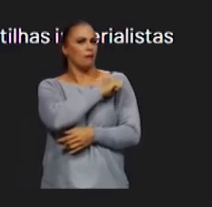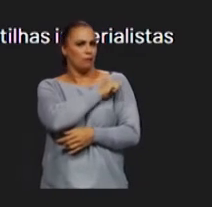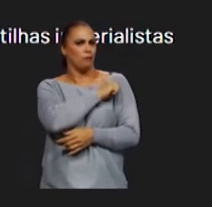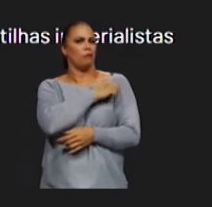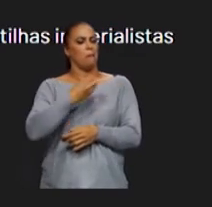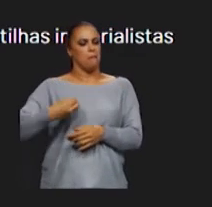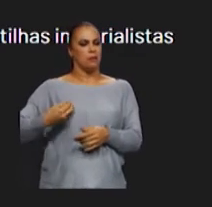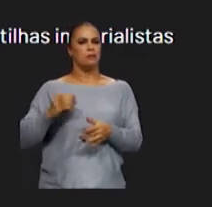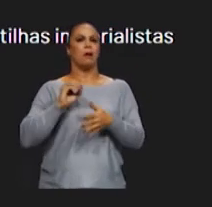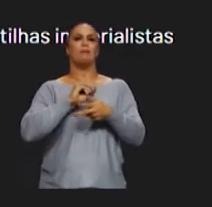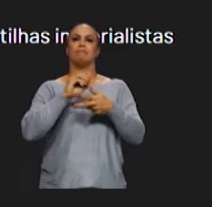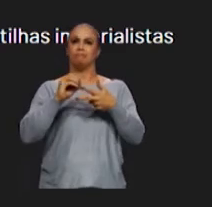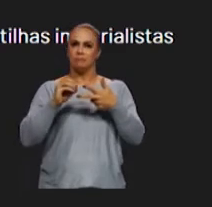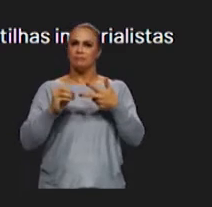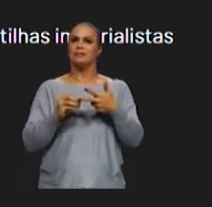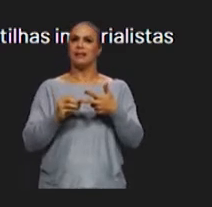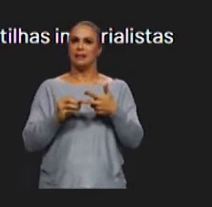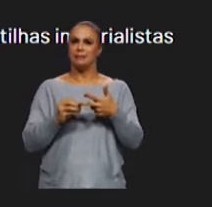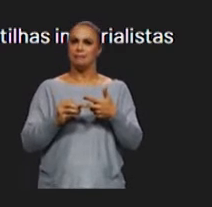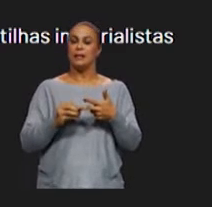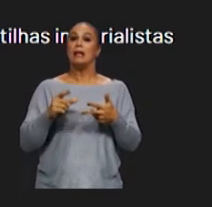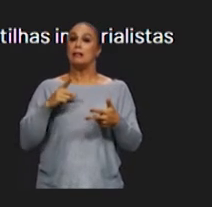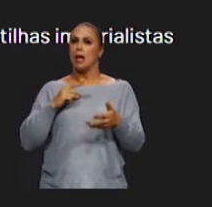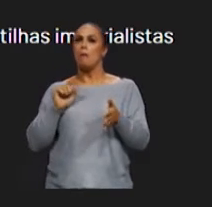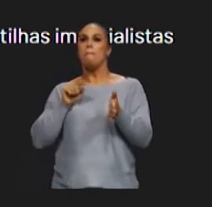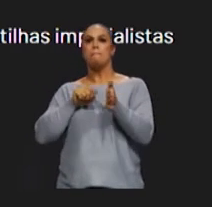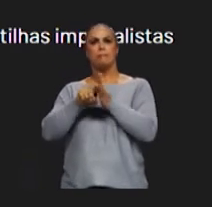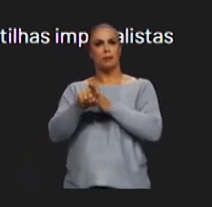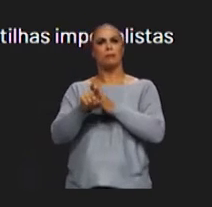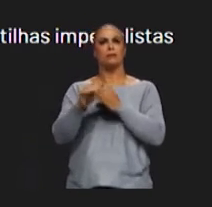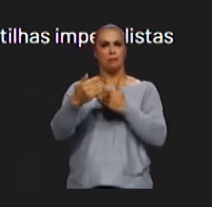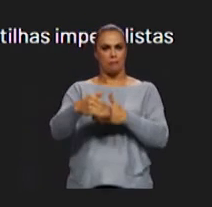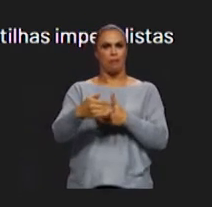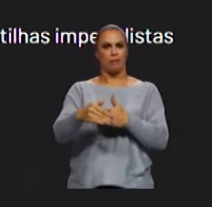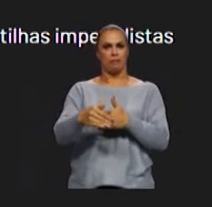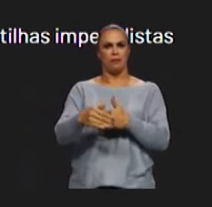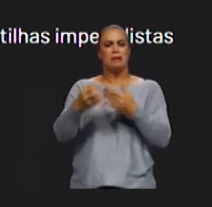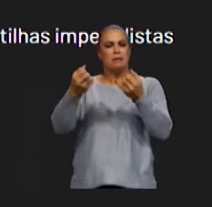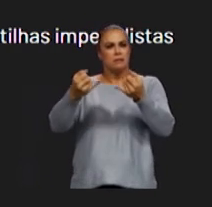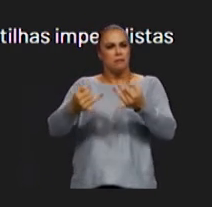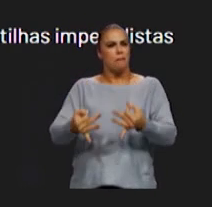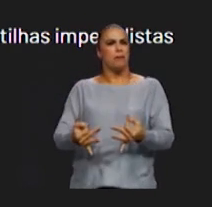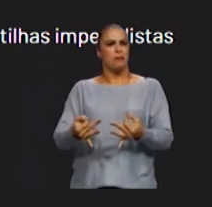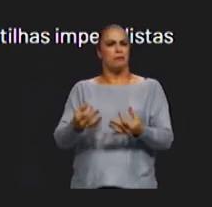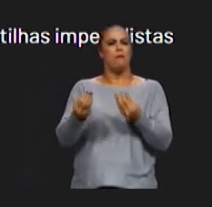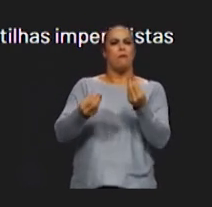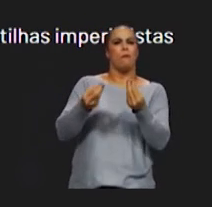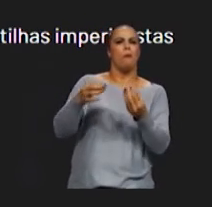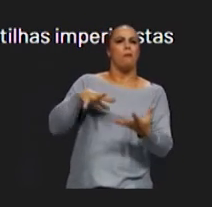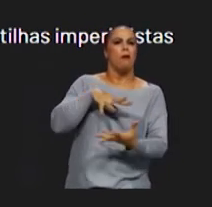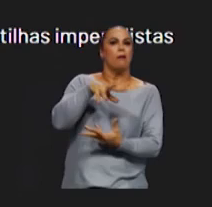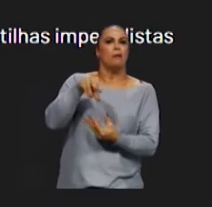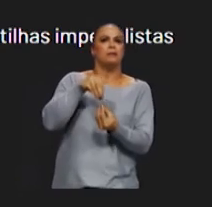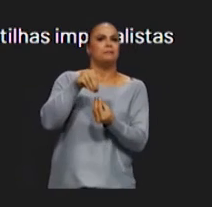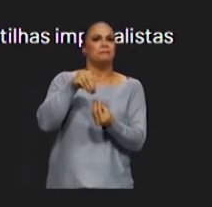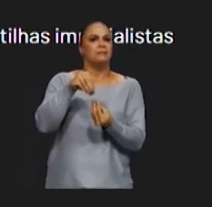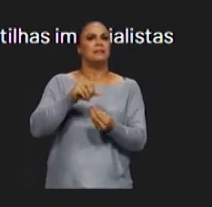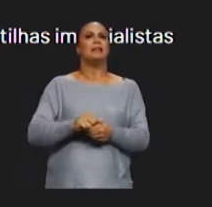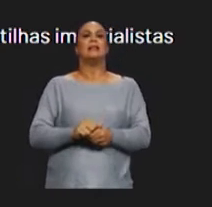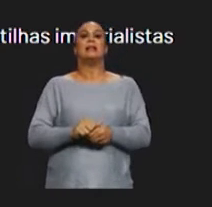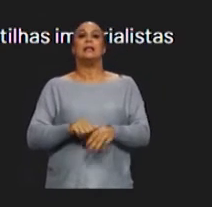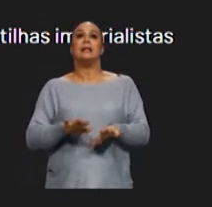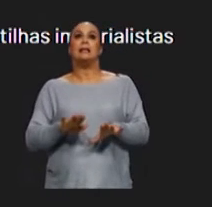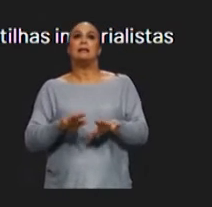uma questão do Enem que diz um pouco sobre esse mundo na era da globalização e